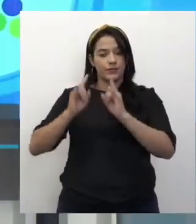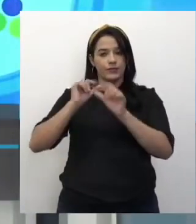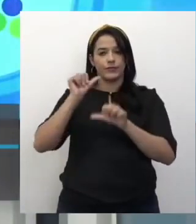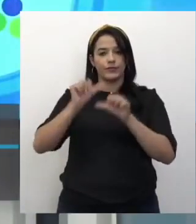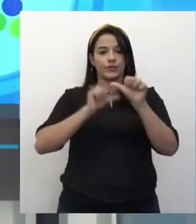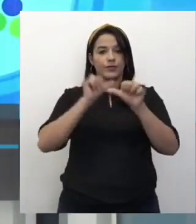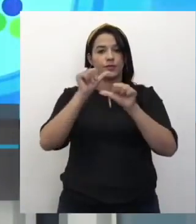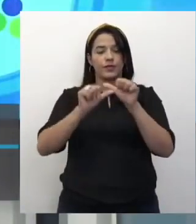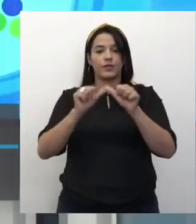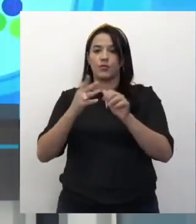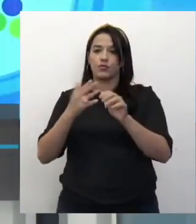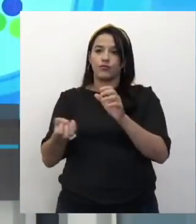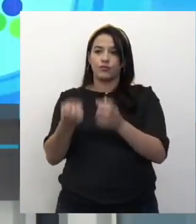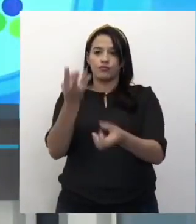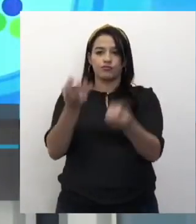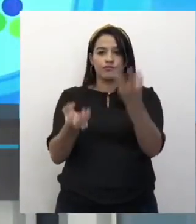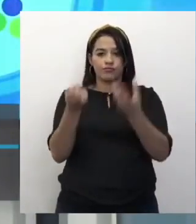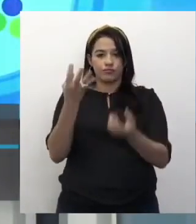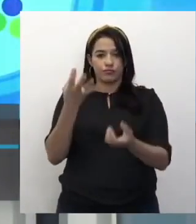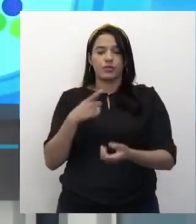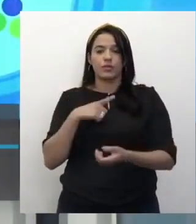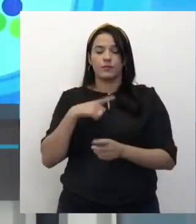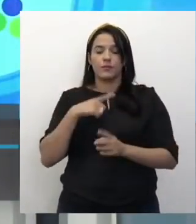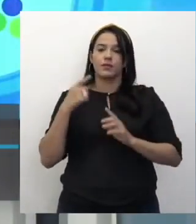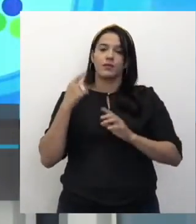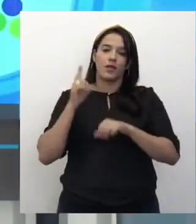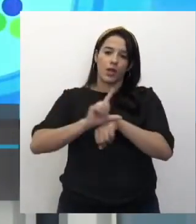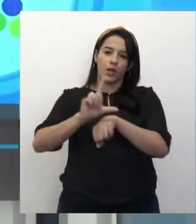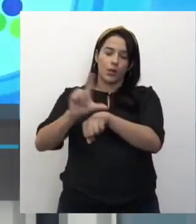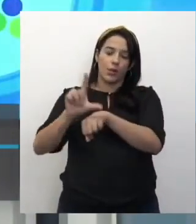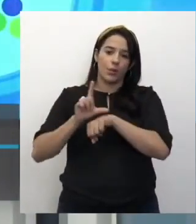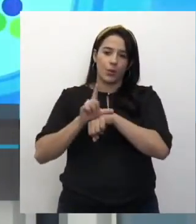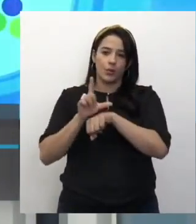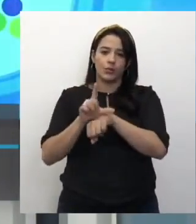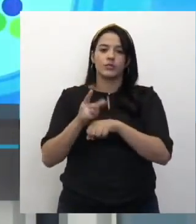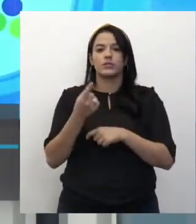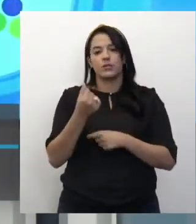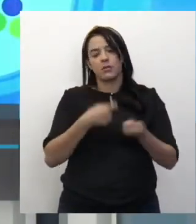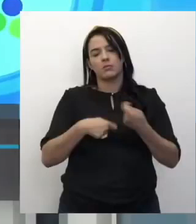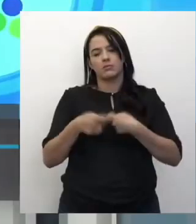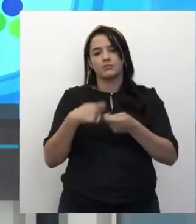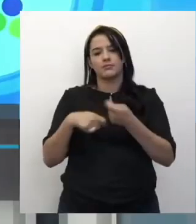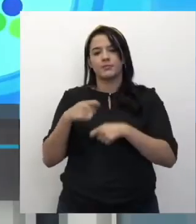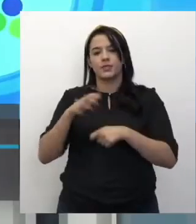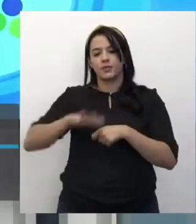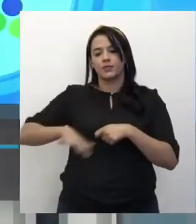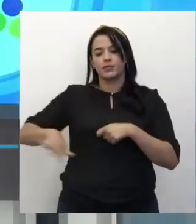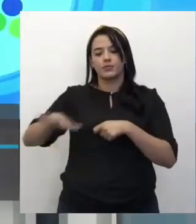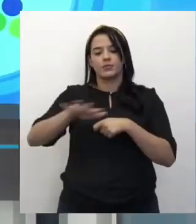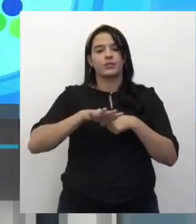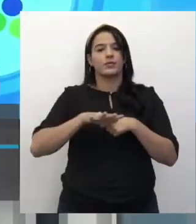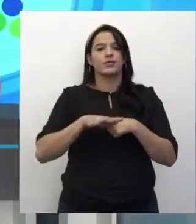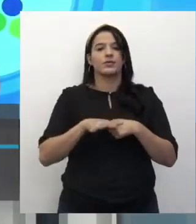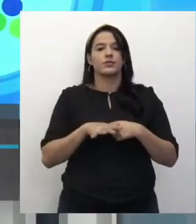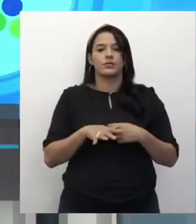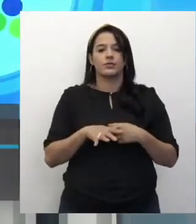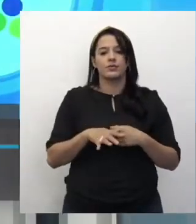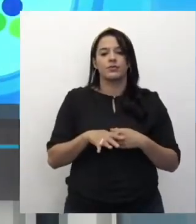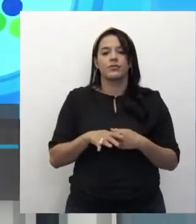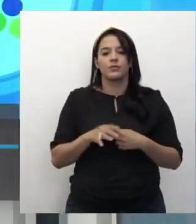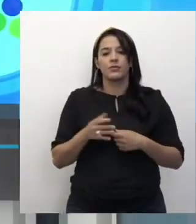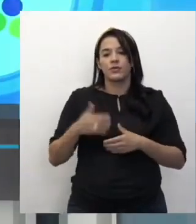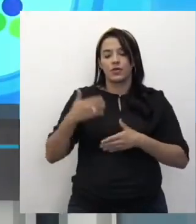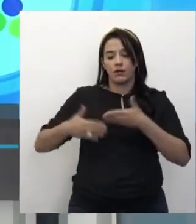né? Também é uma região de comércio, né? de econômico também, então é uma região aí, né, que